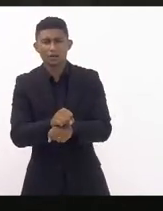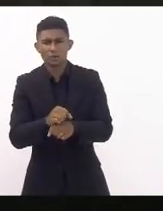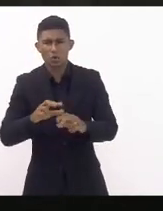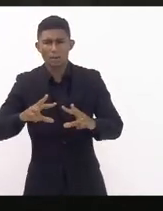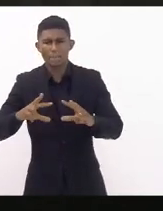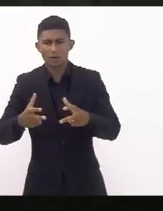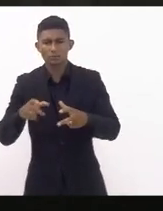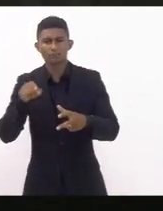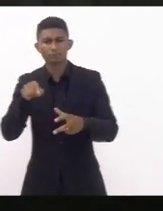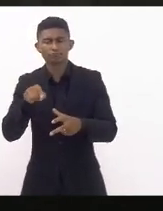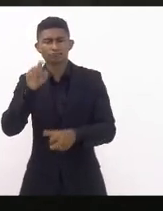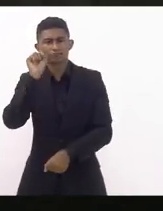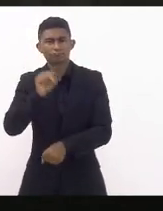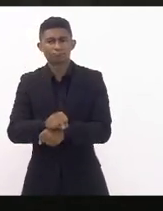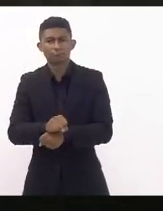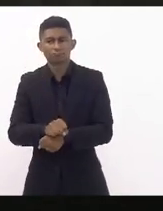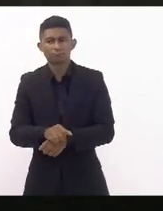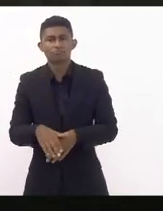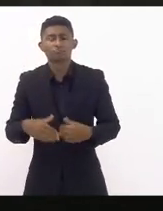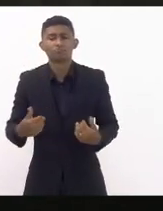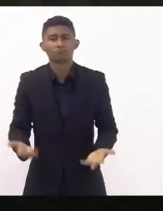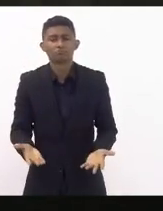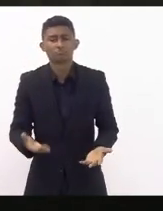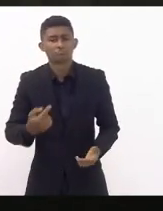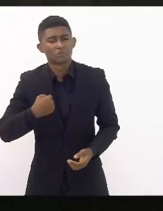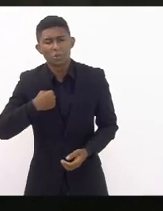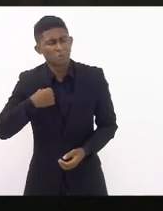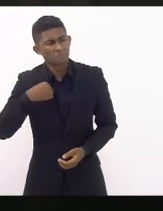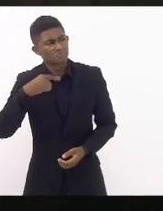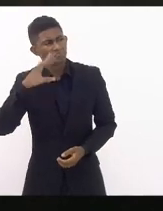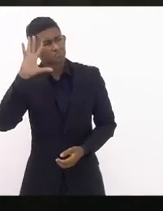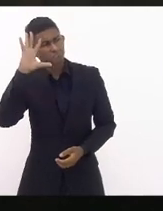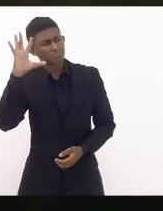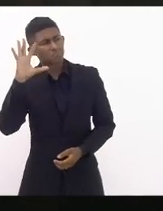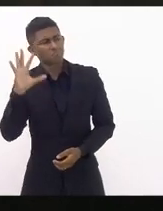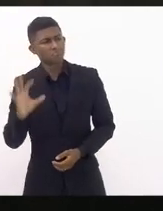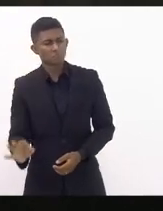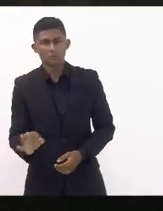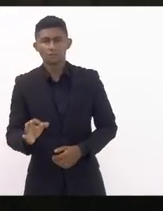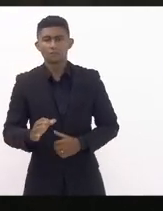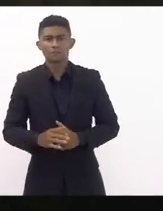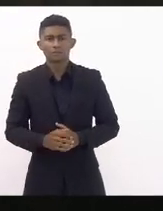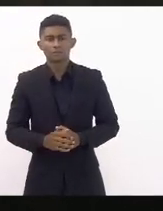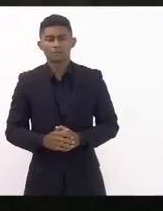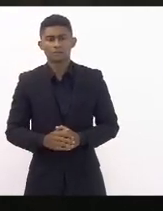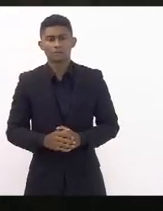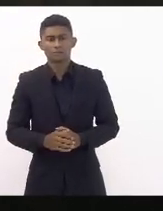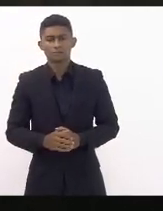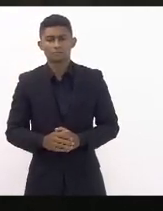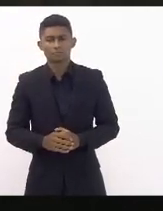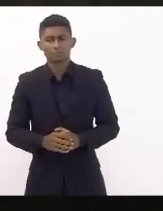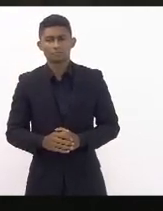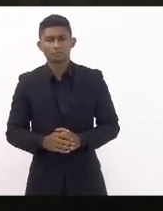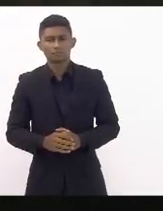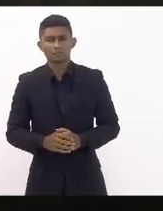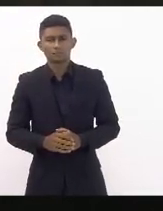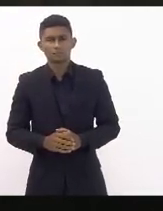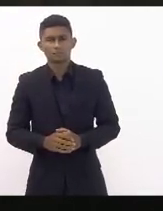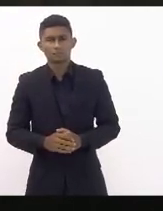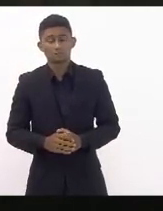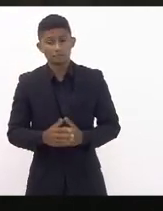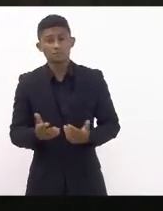comissões. Então, não entendo, não estou entendendo o enredo, não estou entendendo, né,